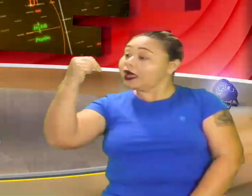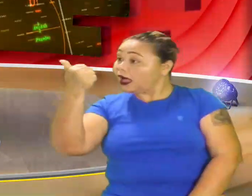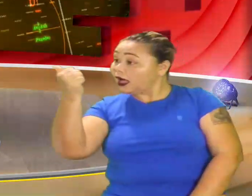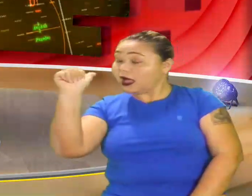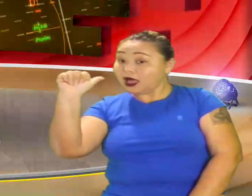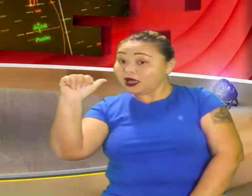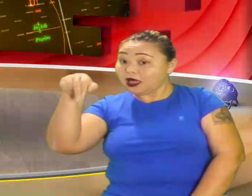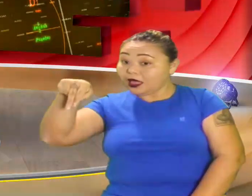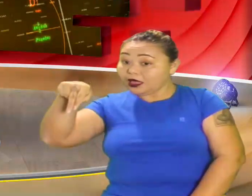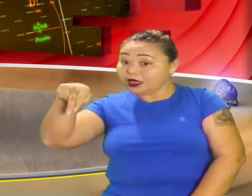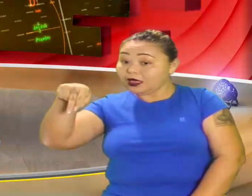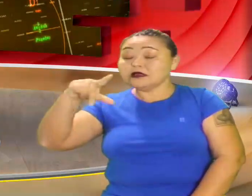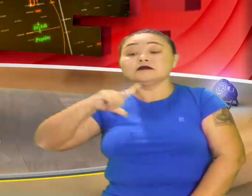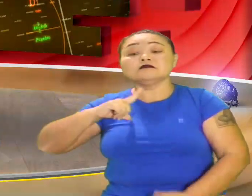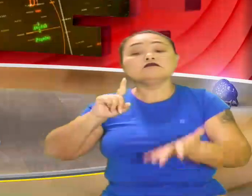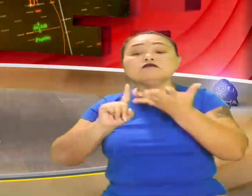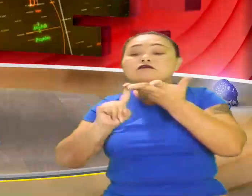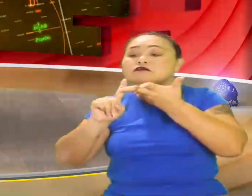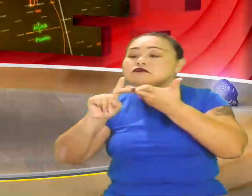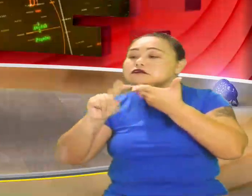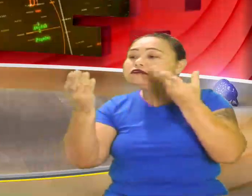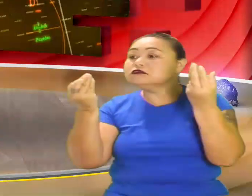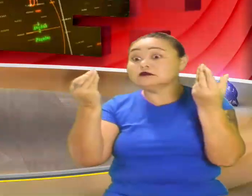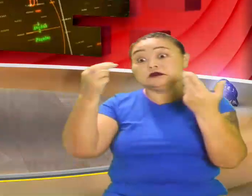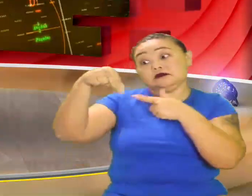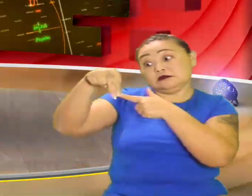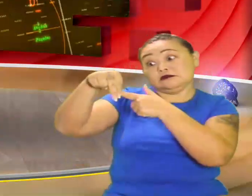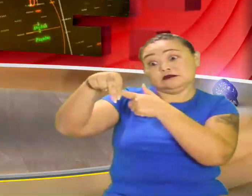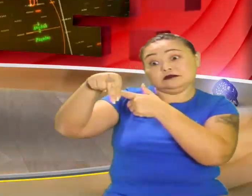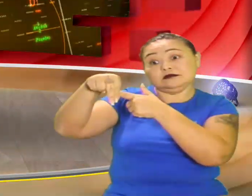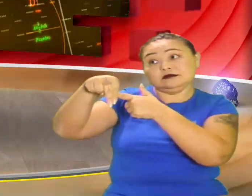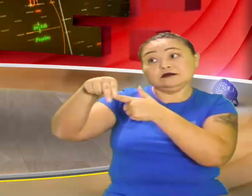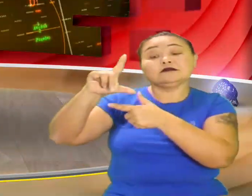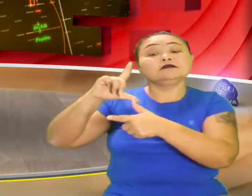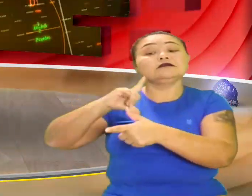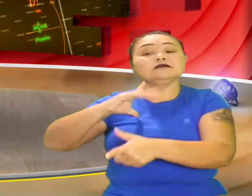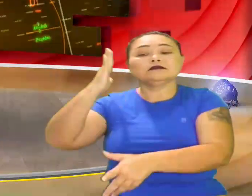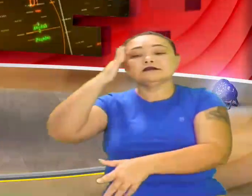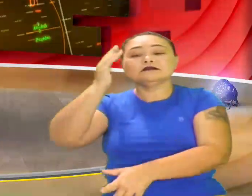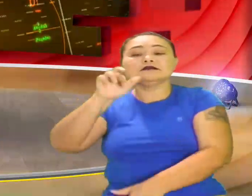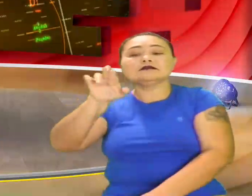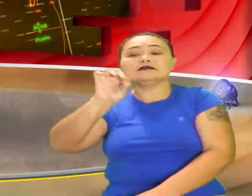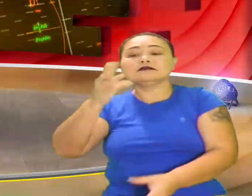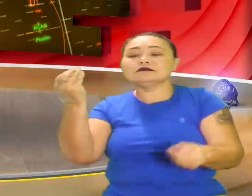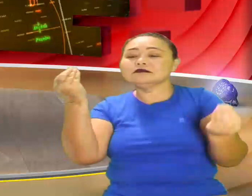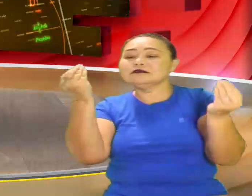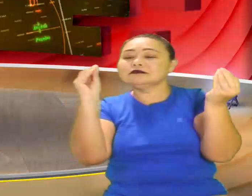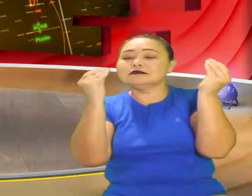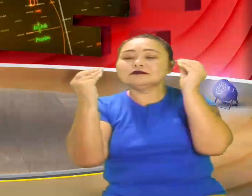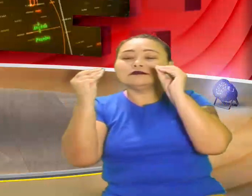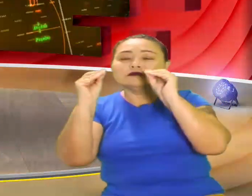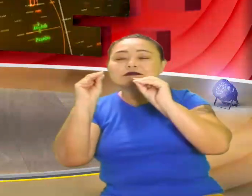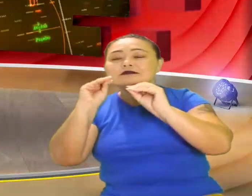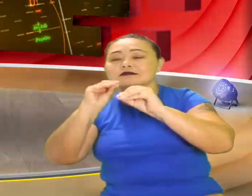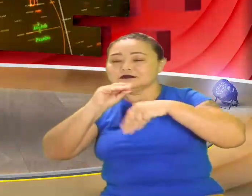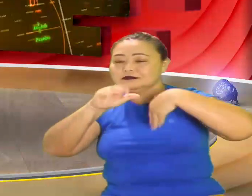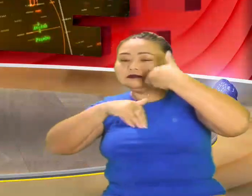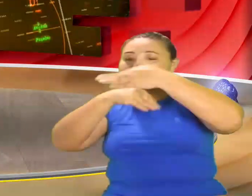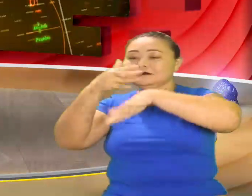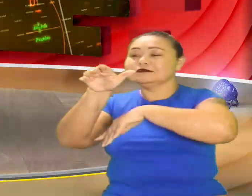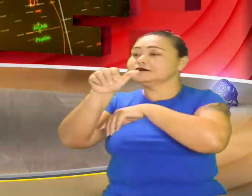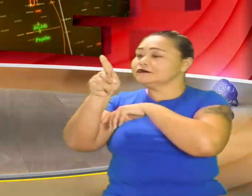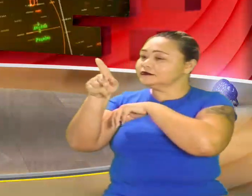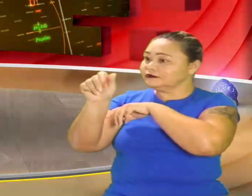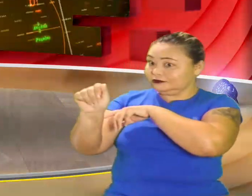né? A gente sabe a quantidade de termos, N, então a gente descobre a razão e consegue formar toda a nossa progressão